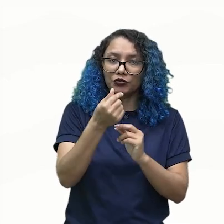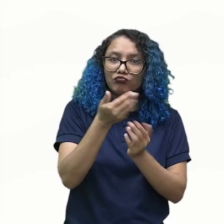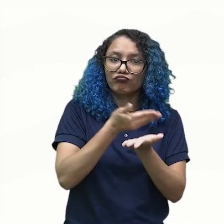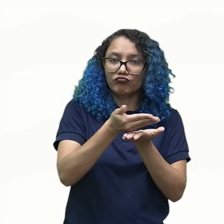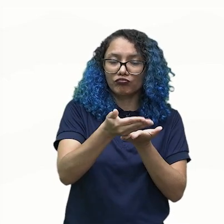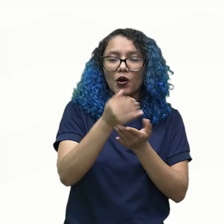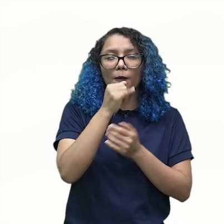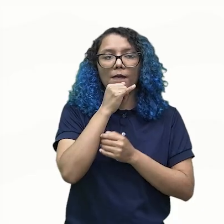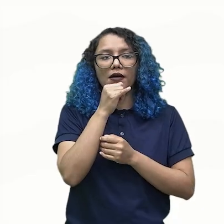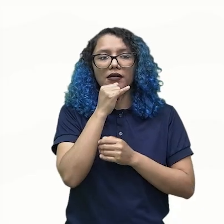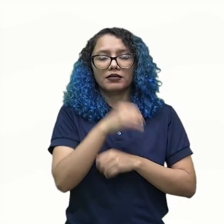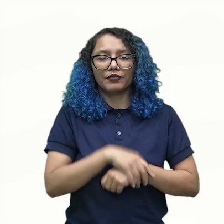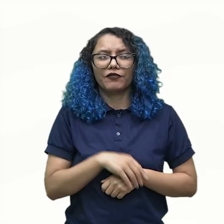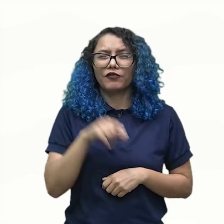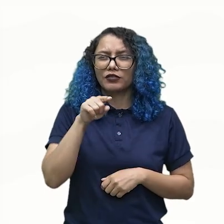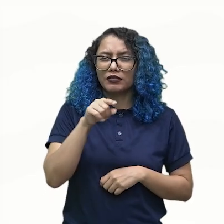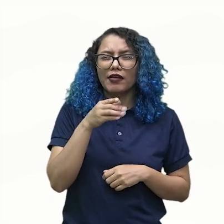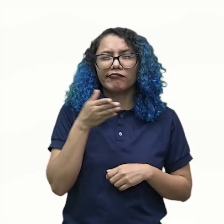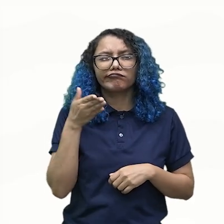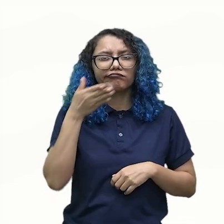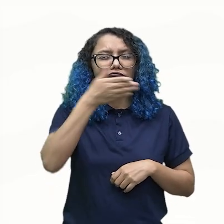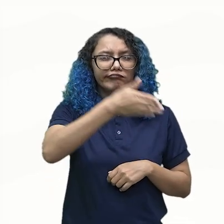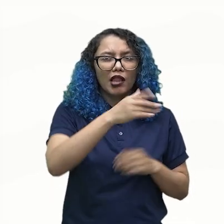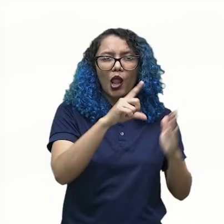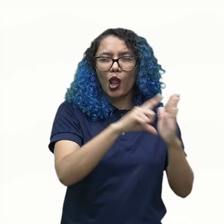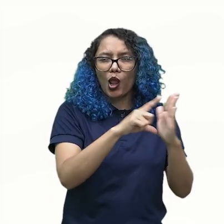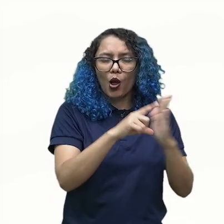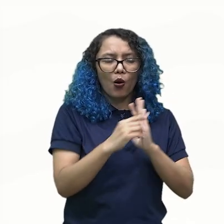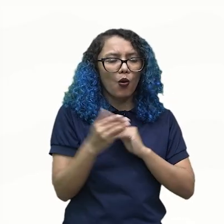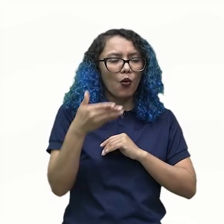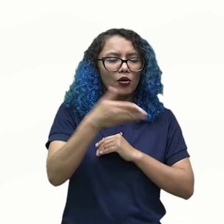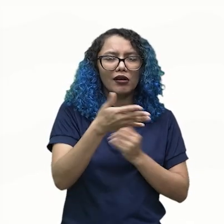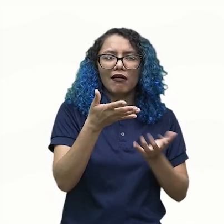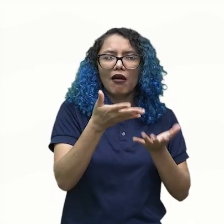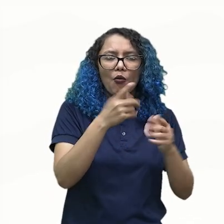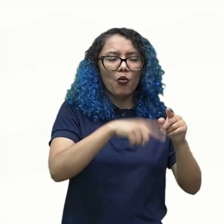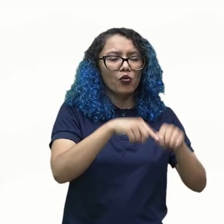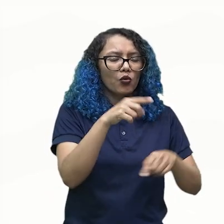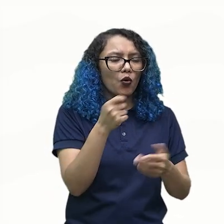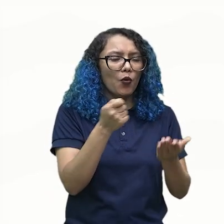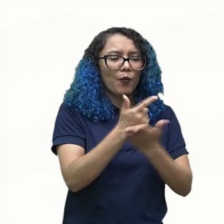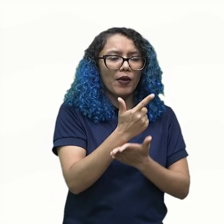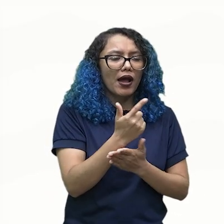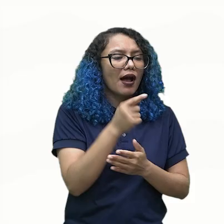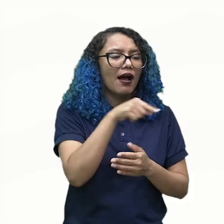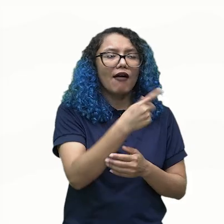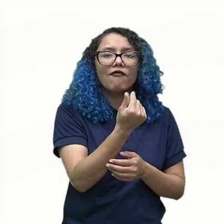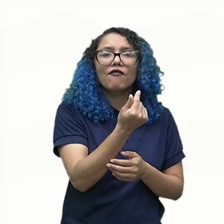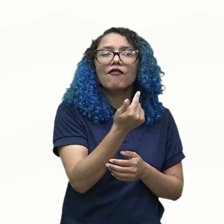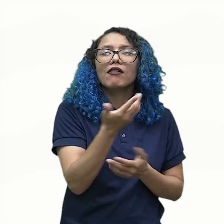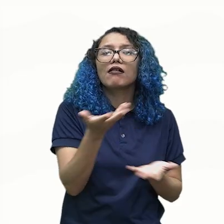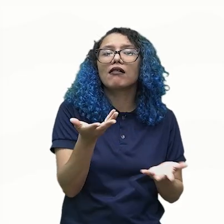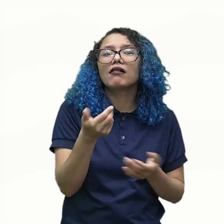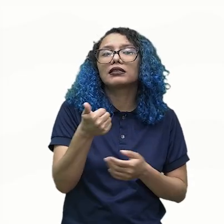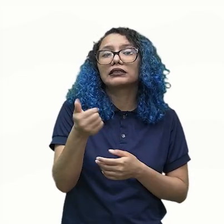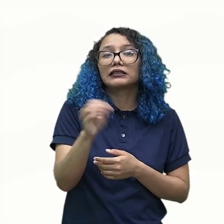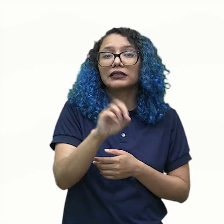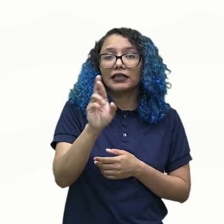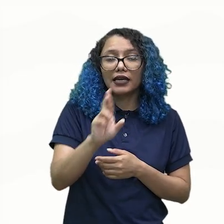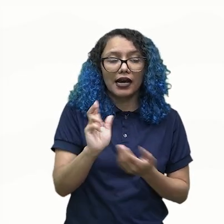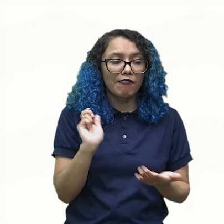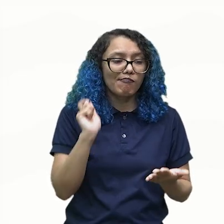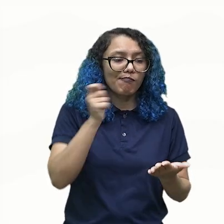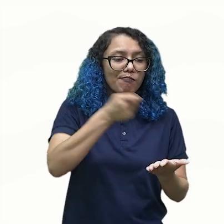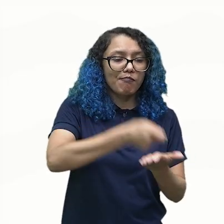exemplo, vamos supor que você vai numa loja e você quer comprar um produto que custa R$100. E ao pagar